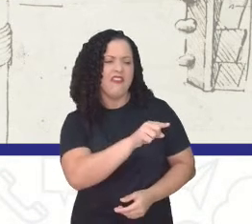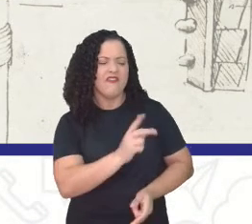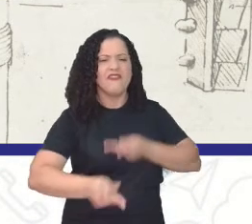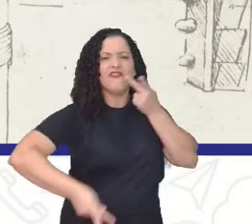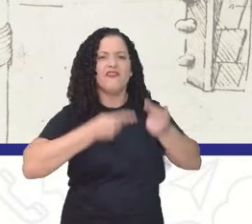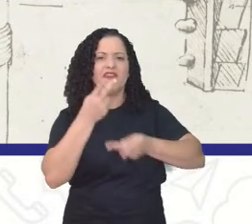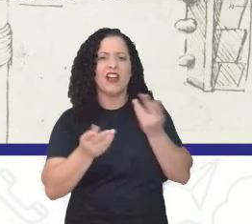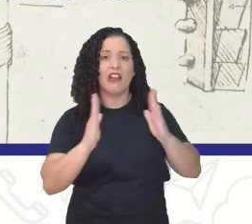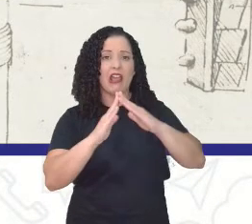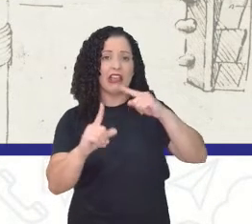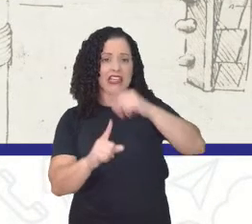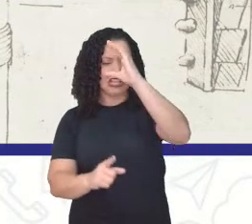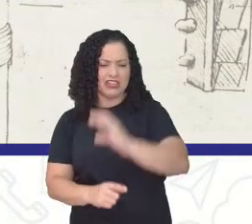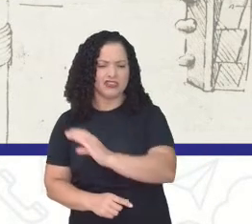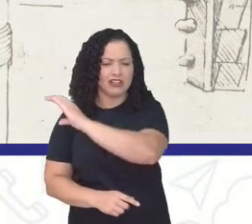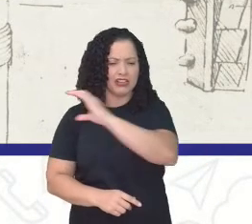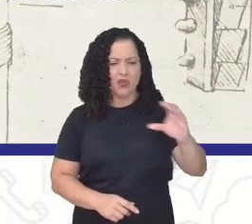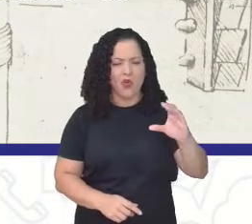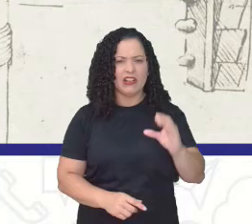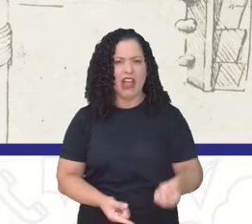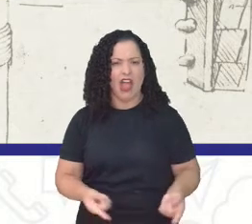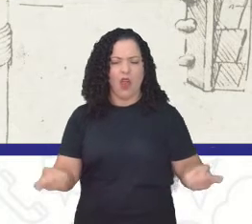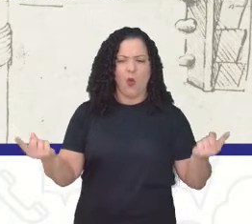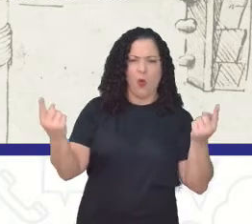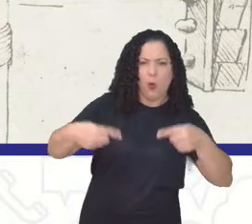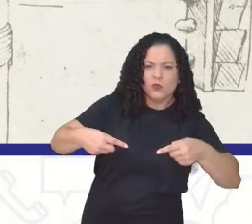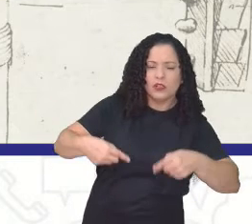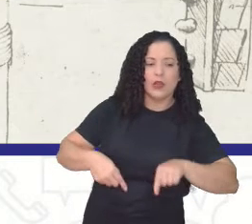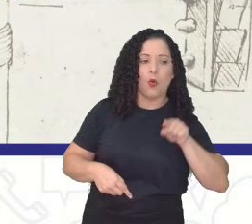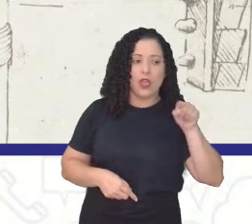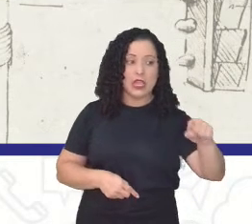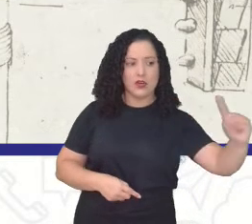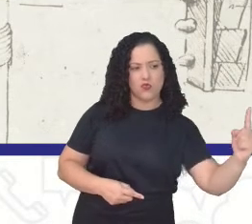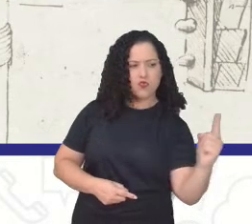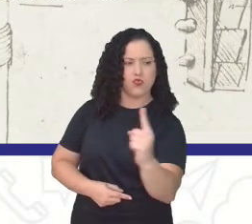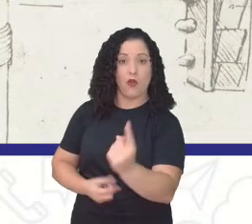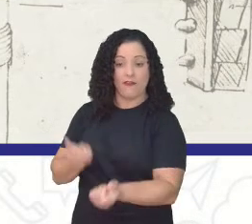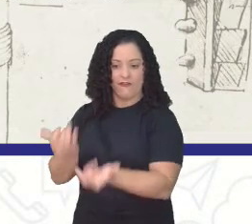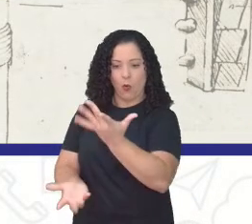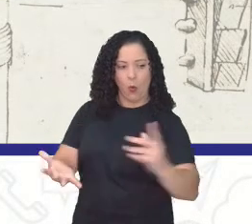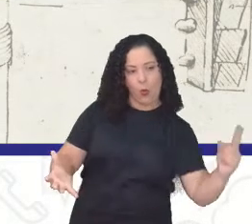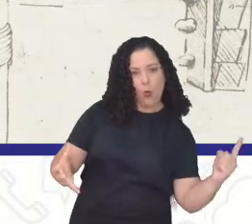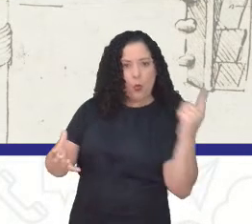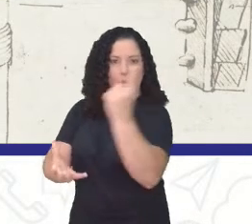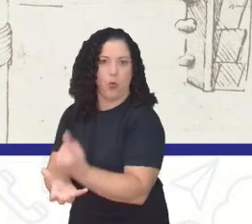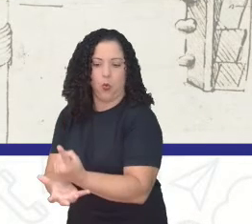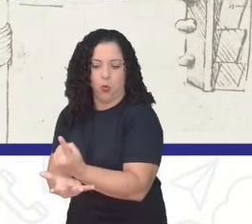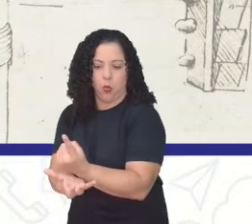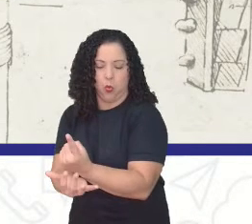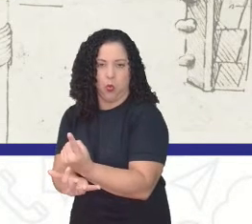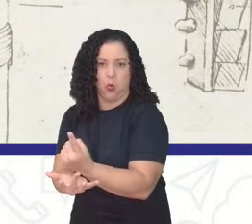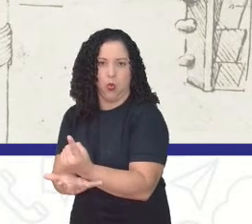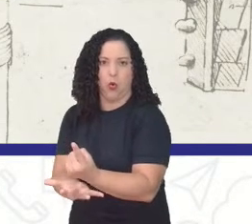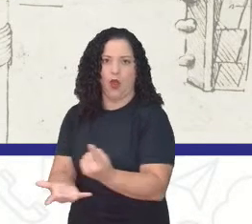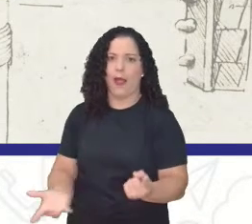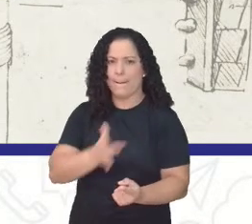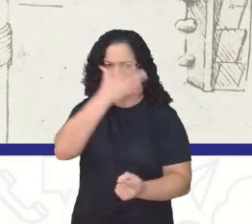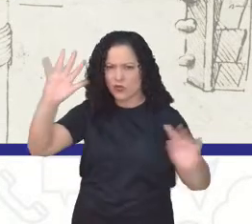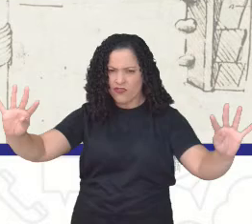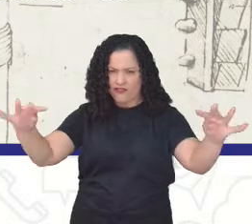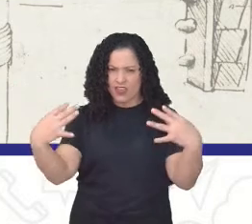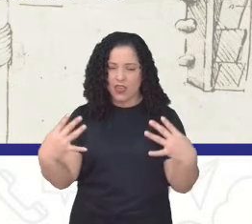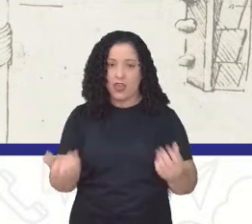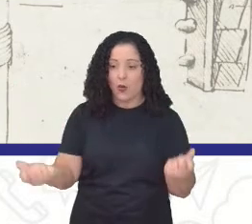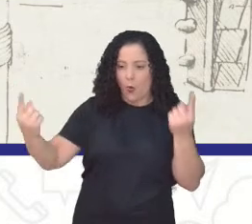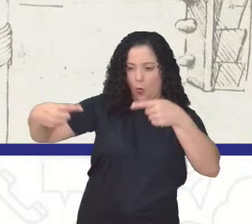dizendo que a igreja diz que é verdade. Então pega esse cara, queima ele, que é para que o pessoal veja que se você questionar